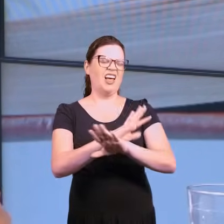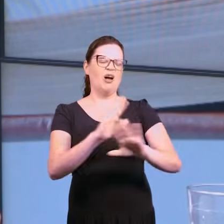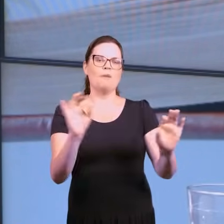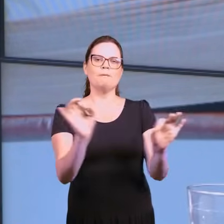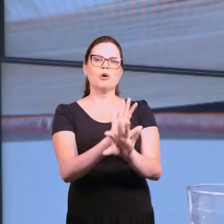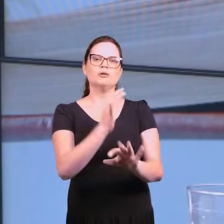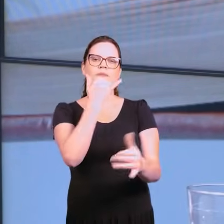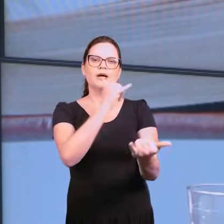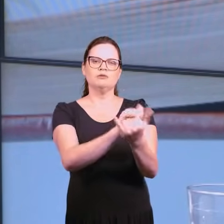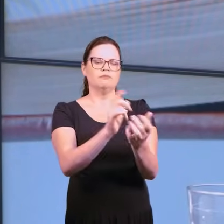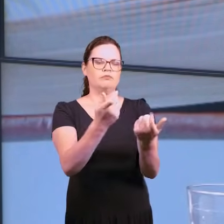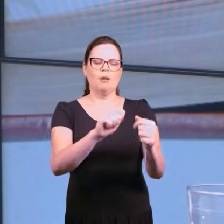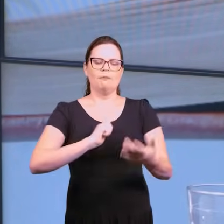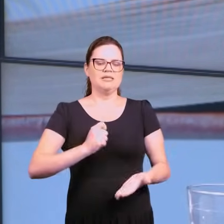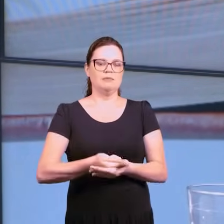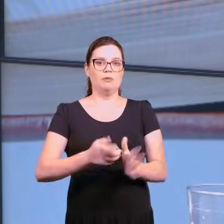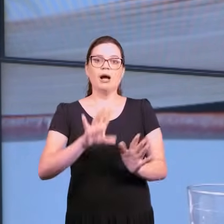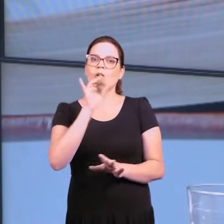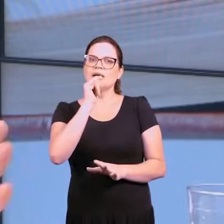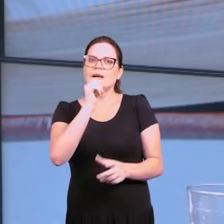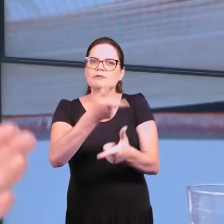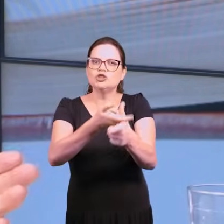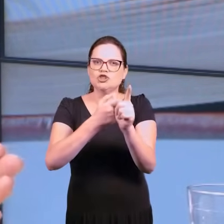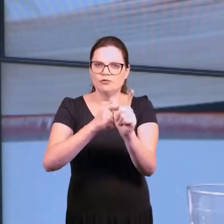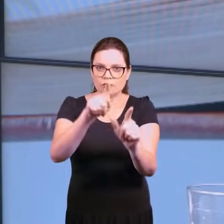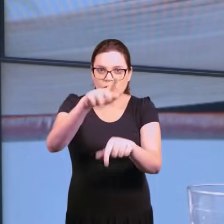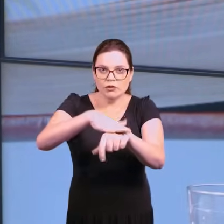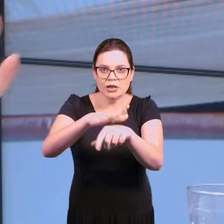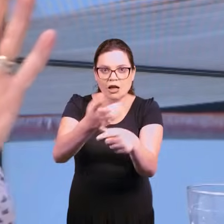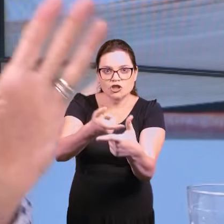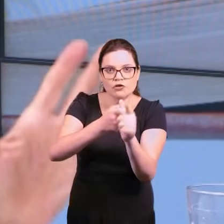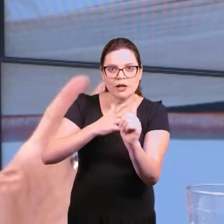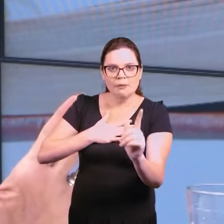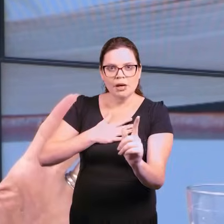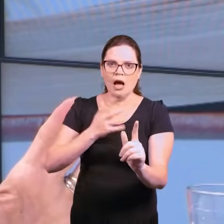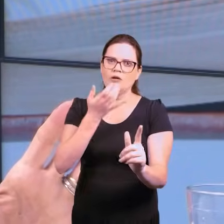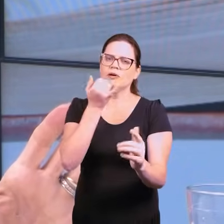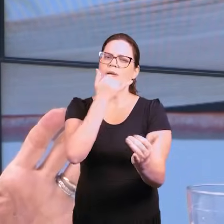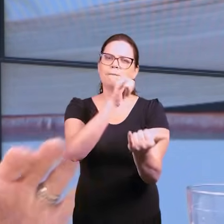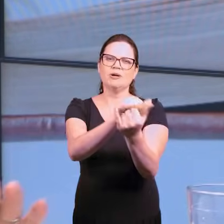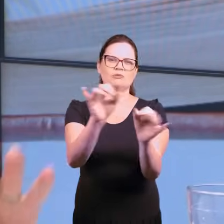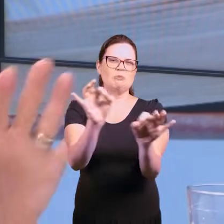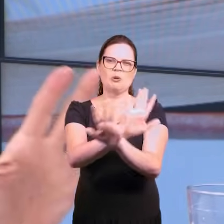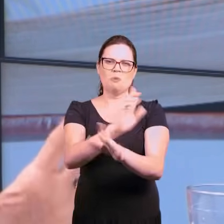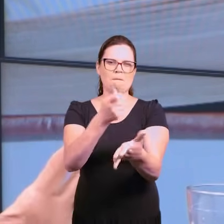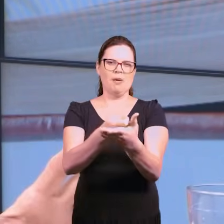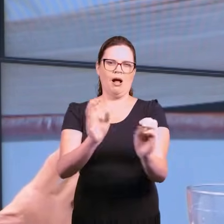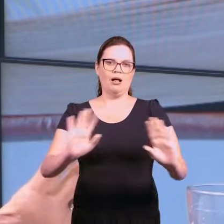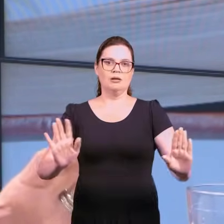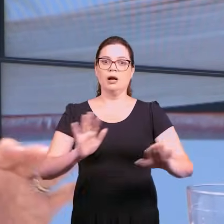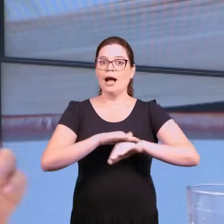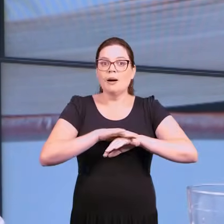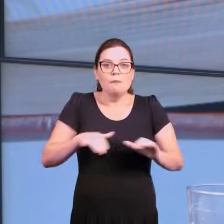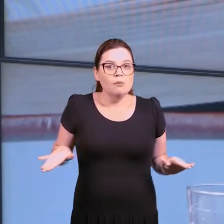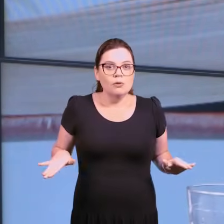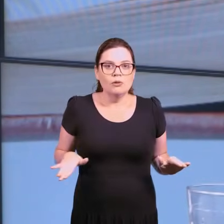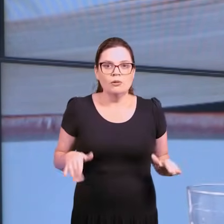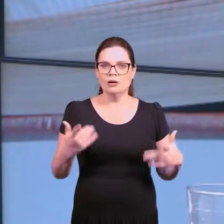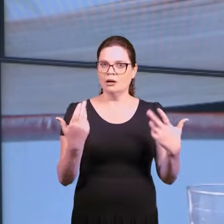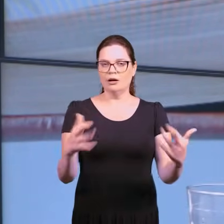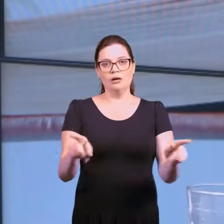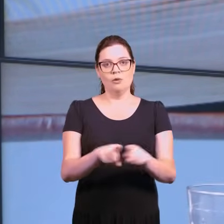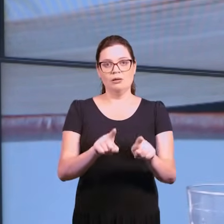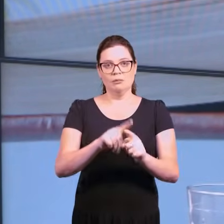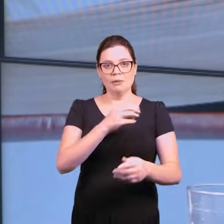perdoada. Claro que não. Dívida está perdoada. Sua dívida foi perdoada, você não se preocupa mais com ela. Ela não existe mais. É isso que a